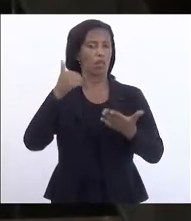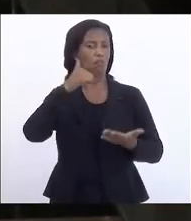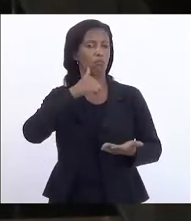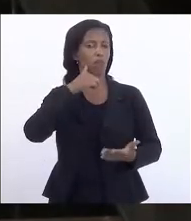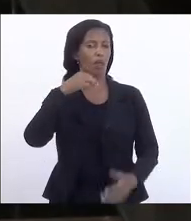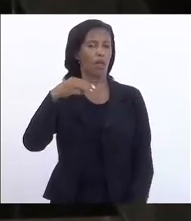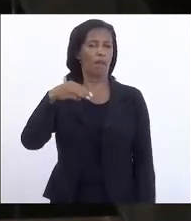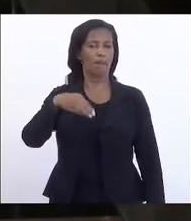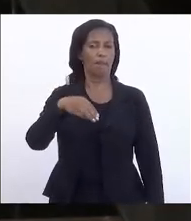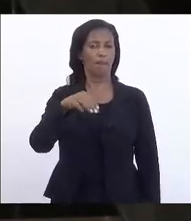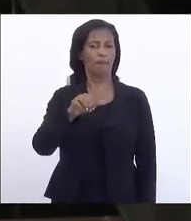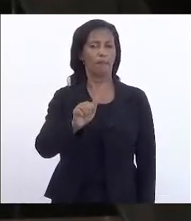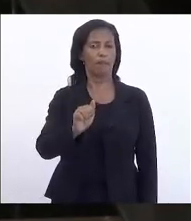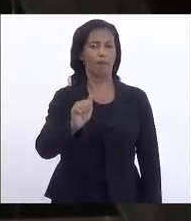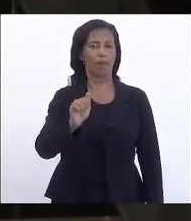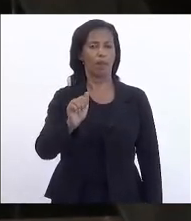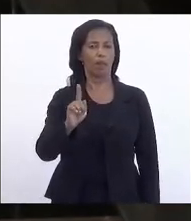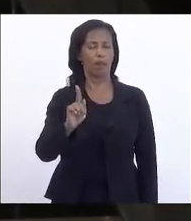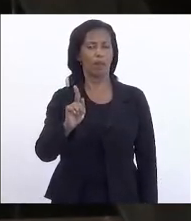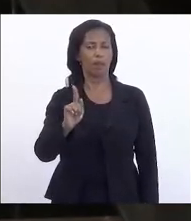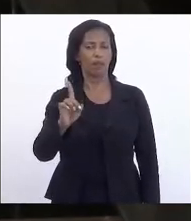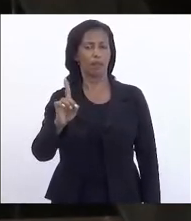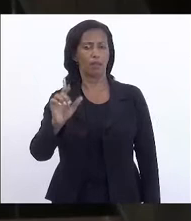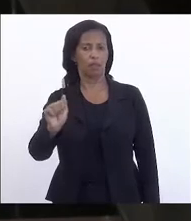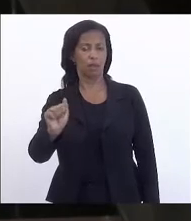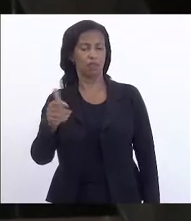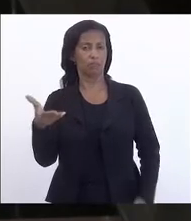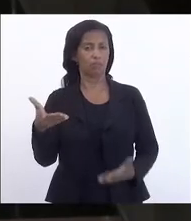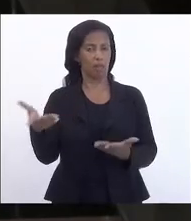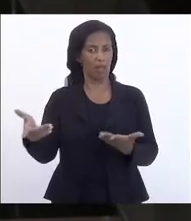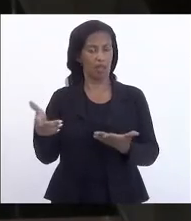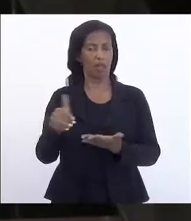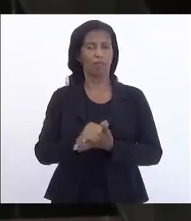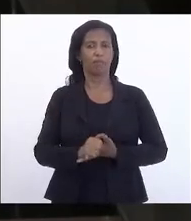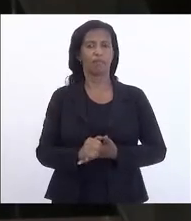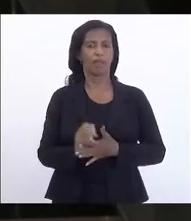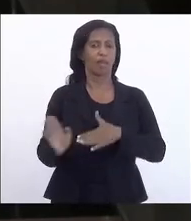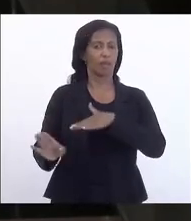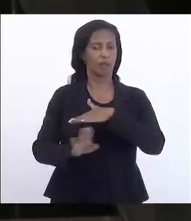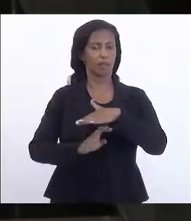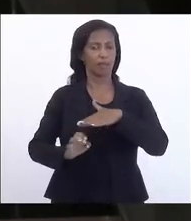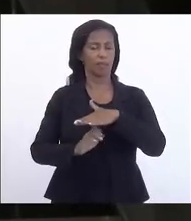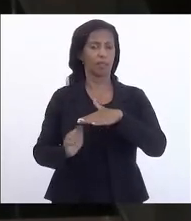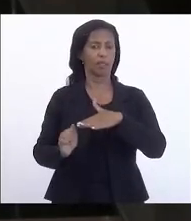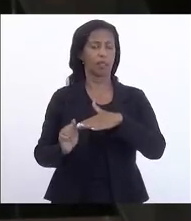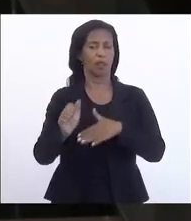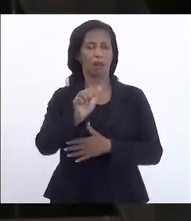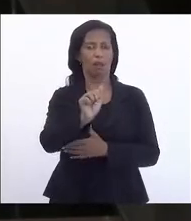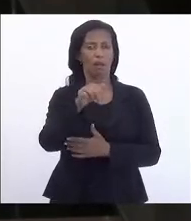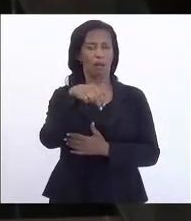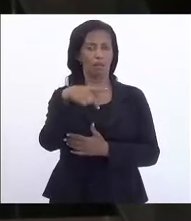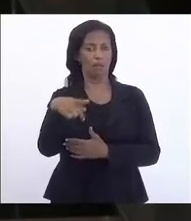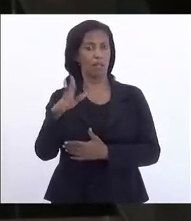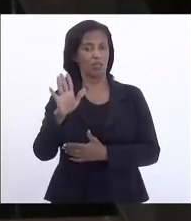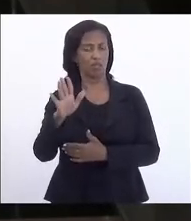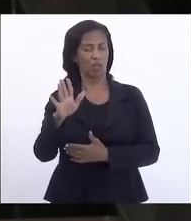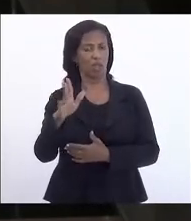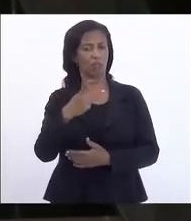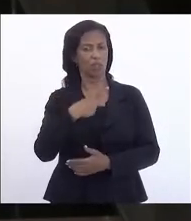especialista ela mesma no passado tendo dirigido a Agência Nacional do Petróleo e ANP. Quero